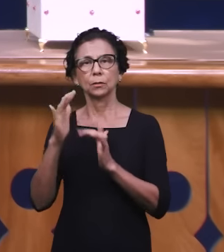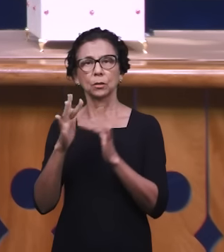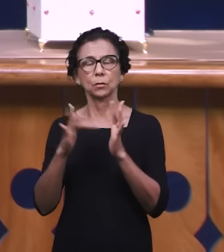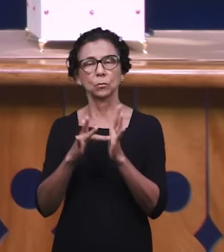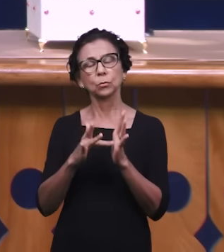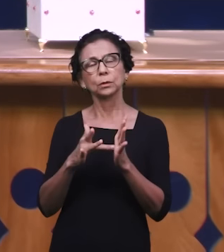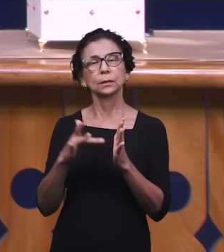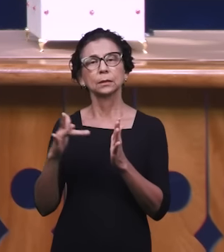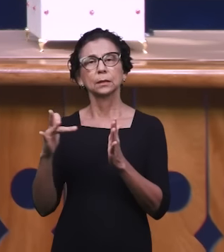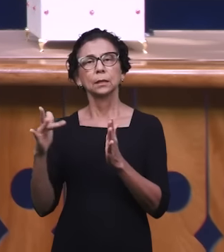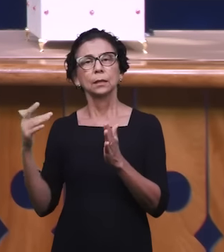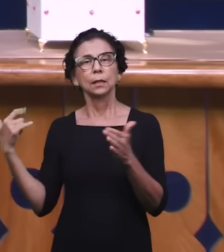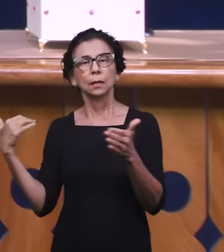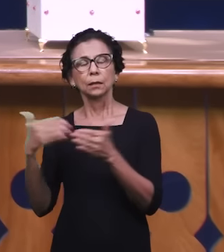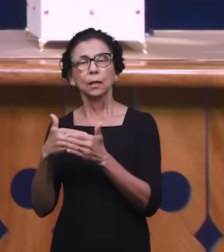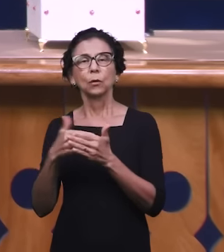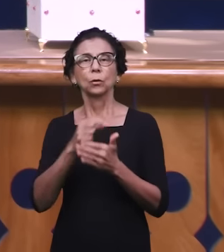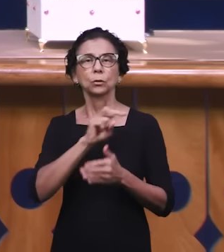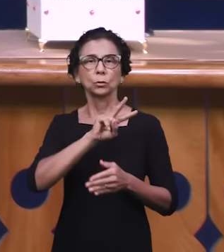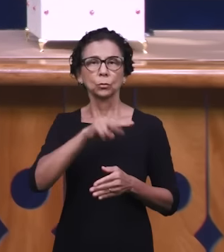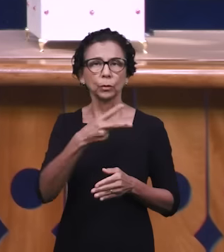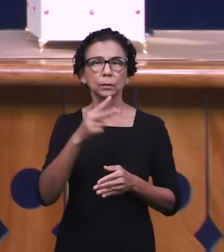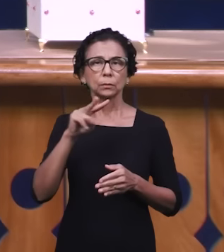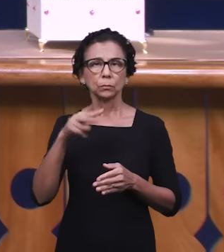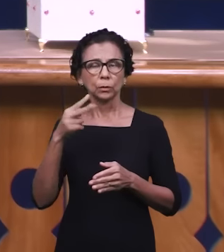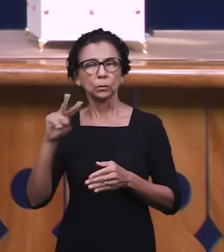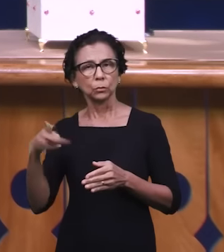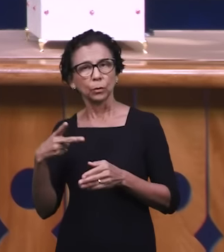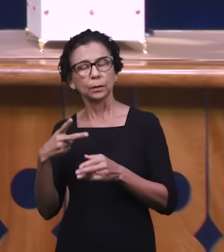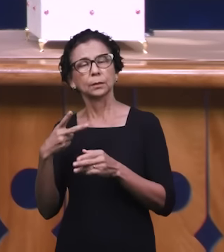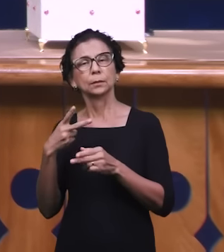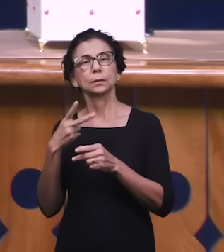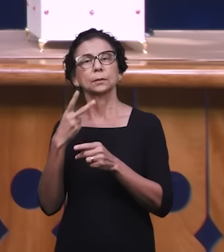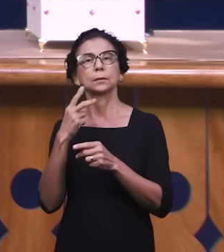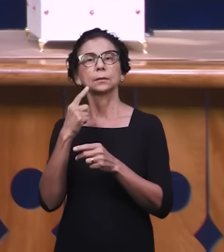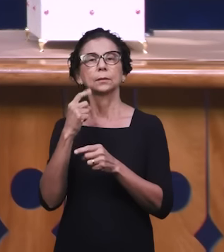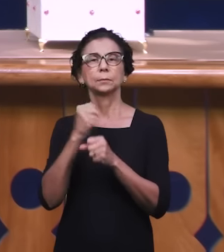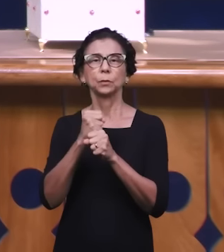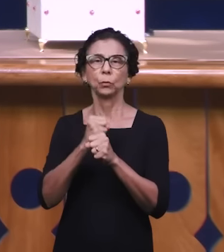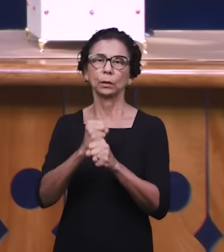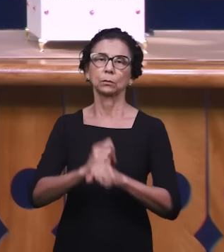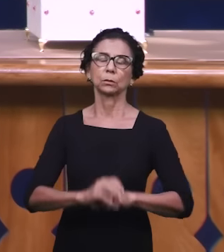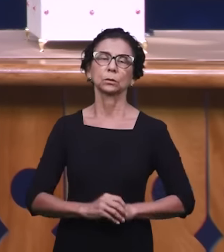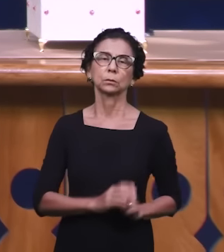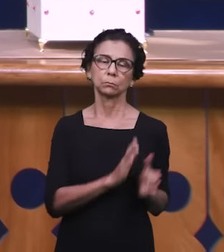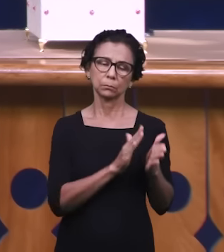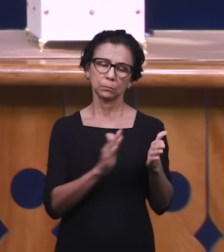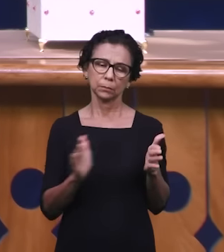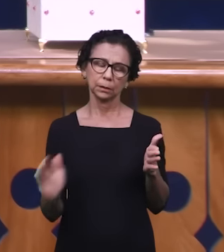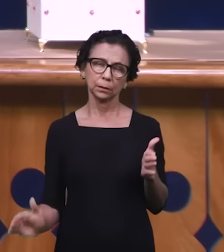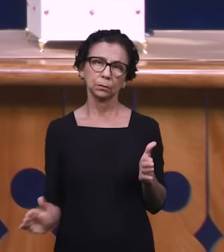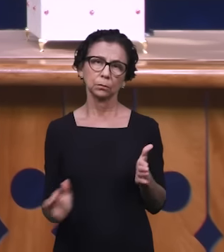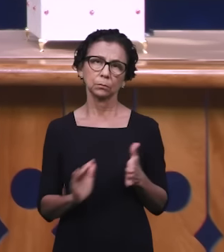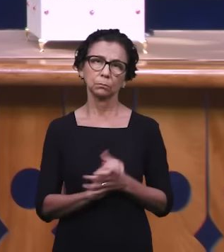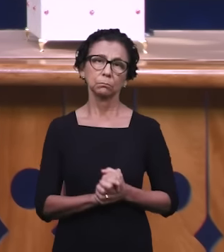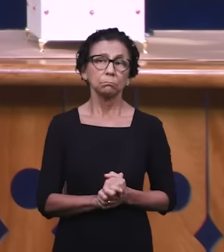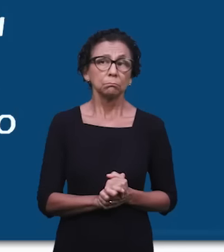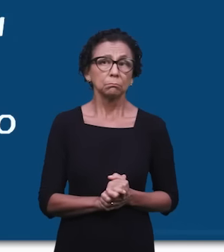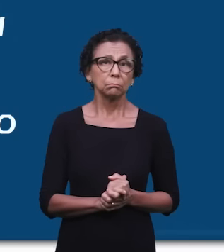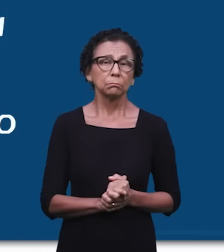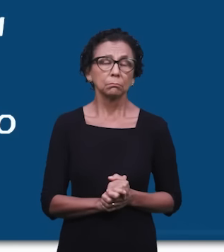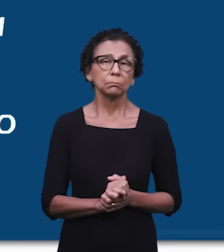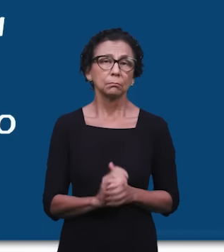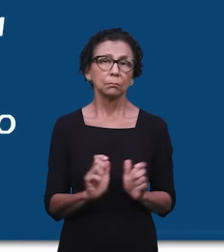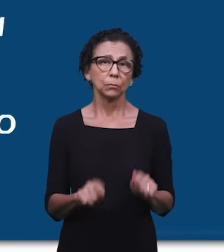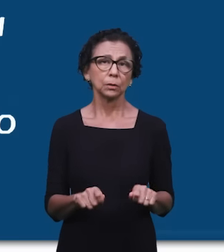até os dias de hoje, mais 2000 anos. Mas nós queremos simplificar aqui para dizer o seguinte, podemos dividir também as dispensações